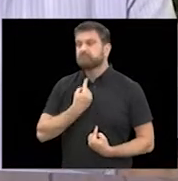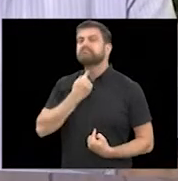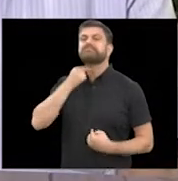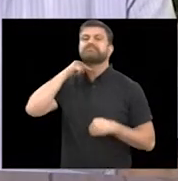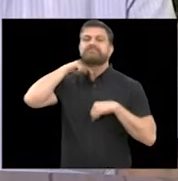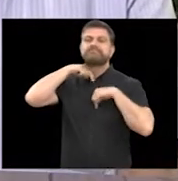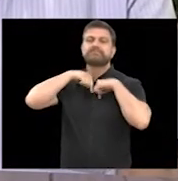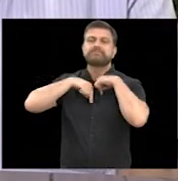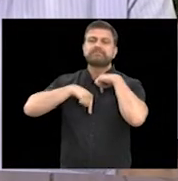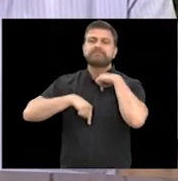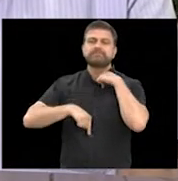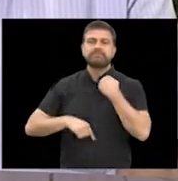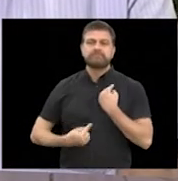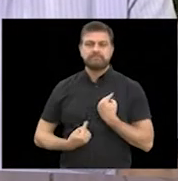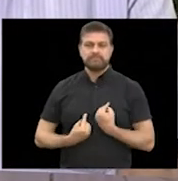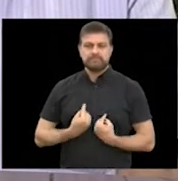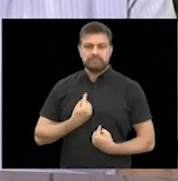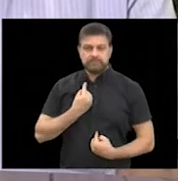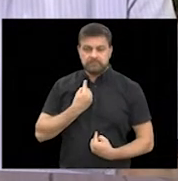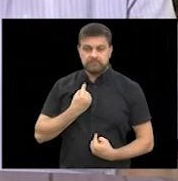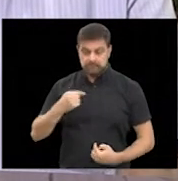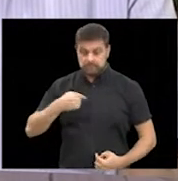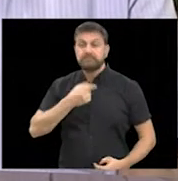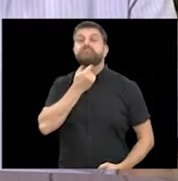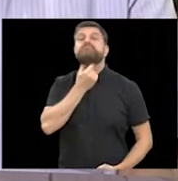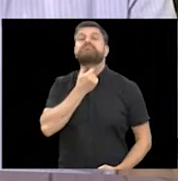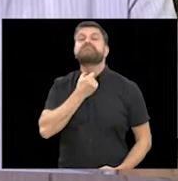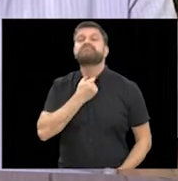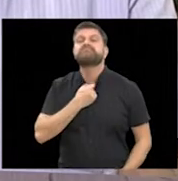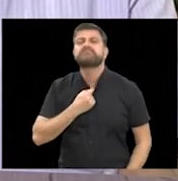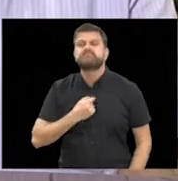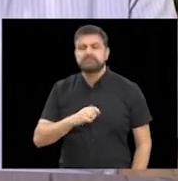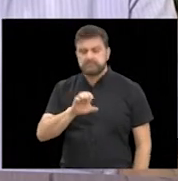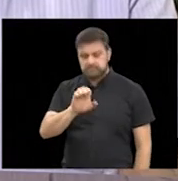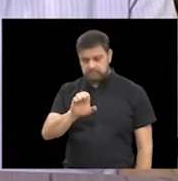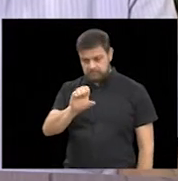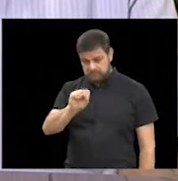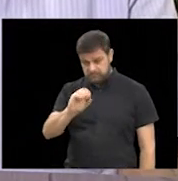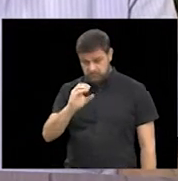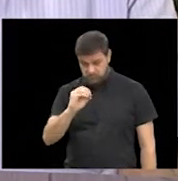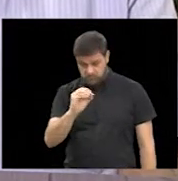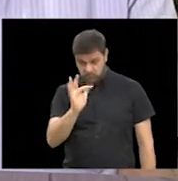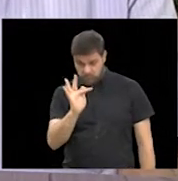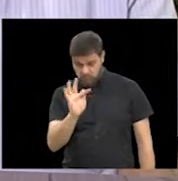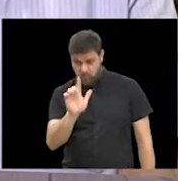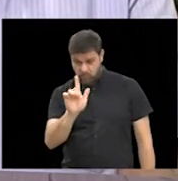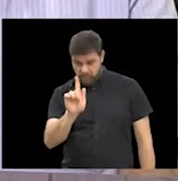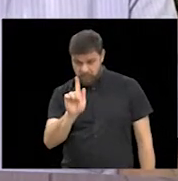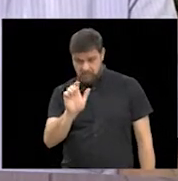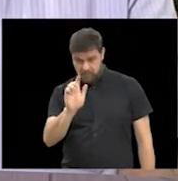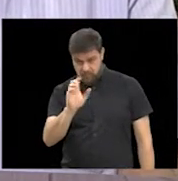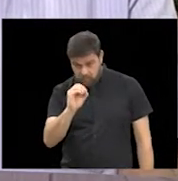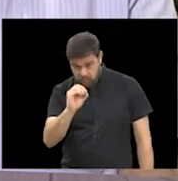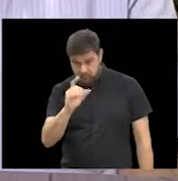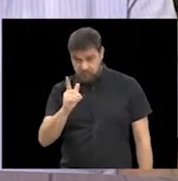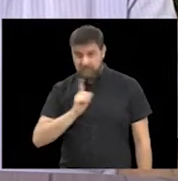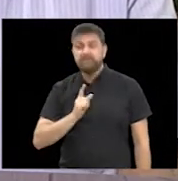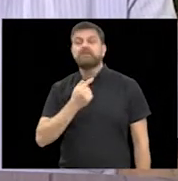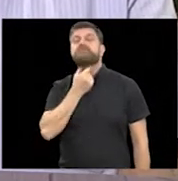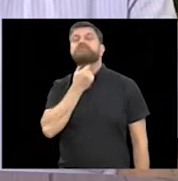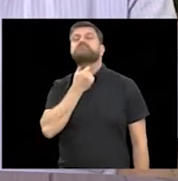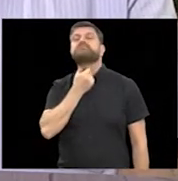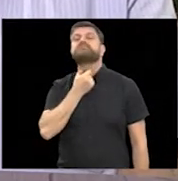E como o esôfago, ele tem uma estrutura molecular, né? O seu